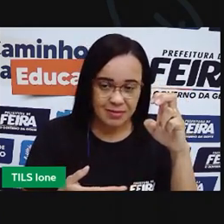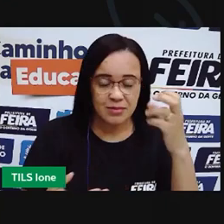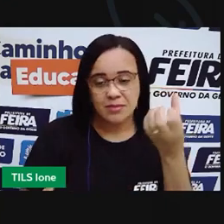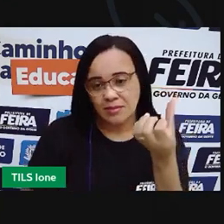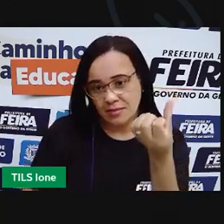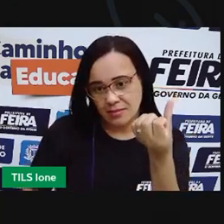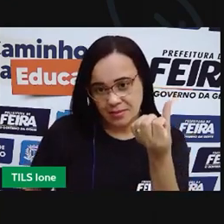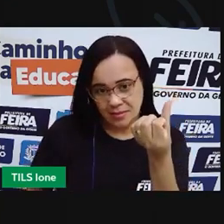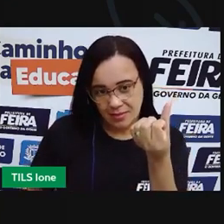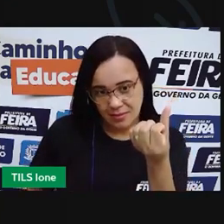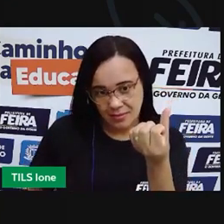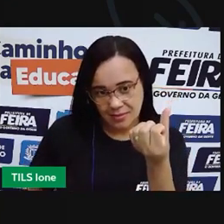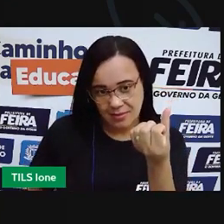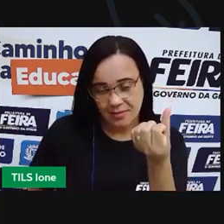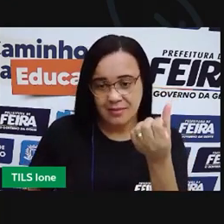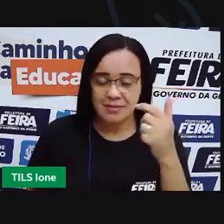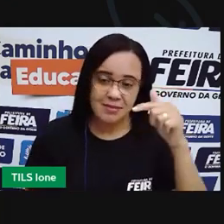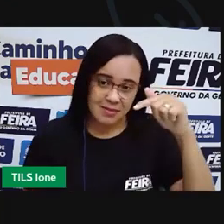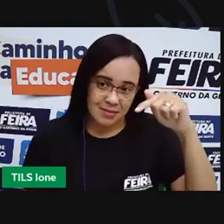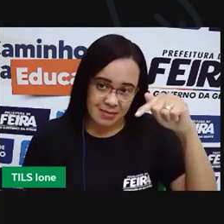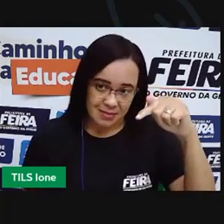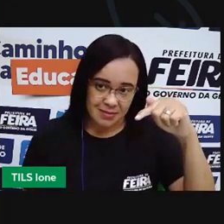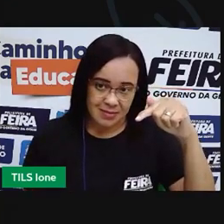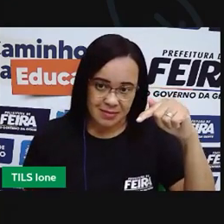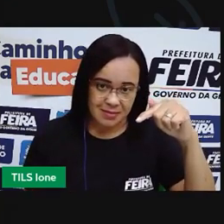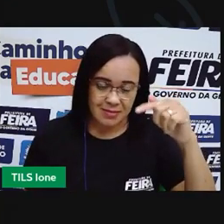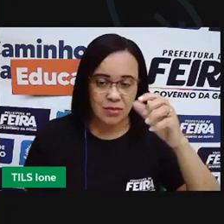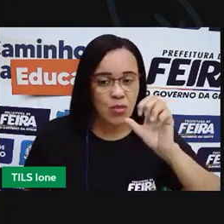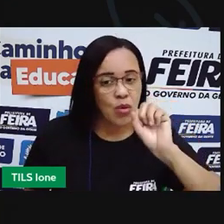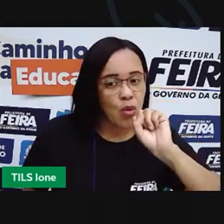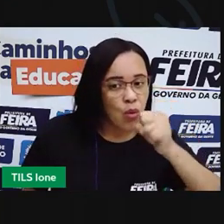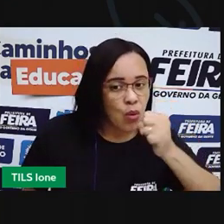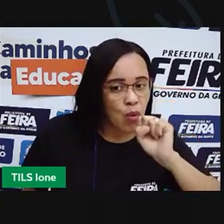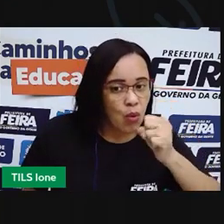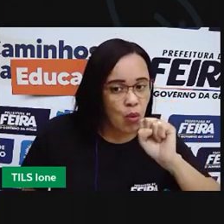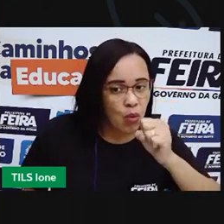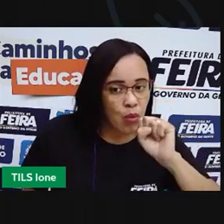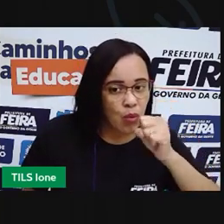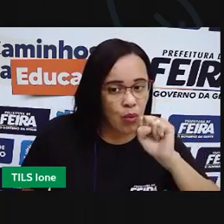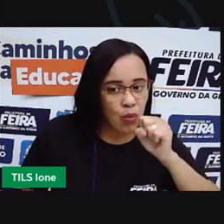5, 6, 7,